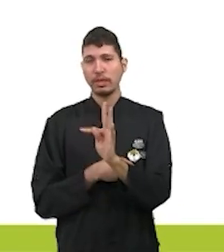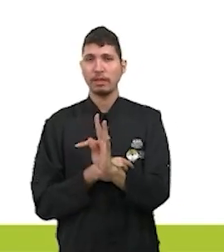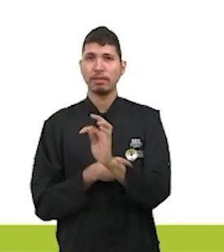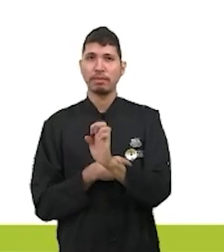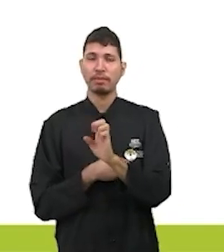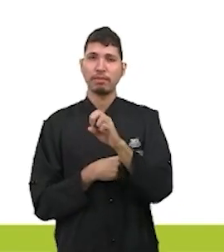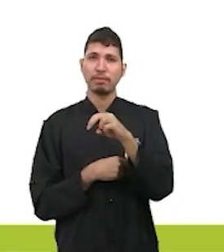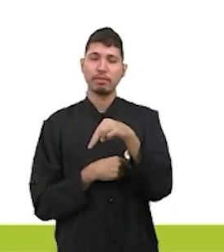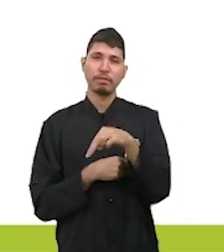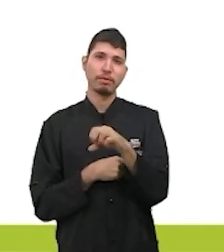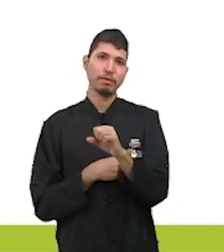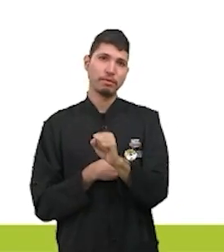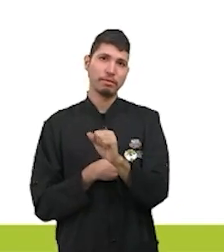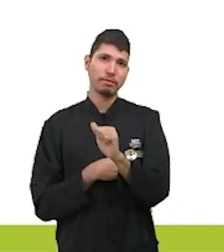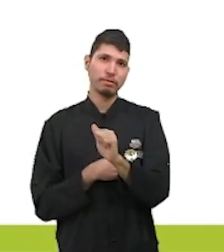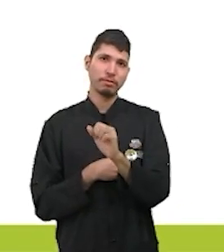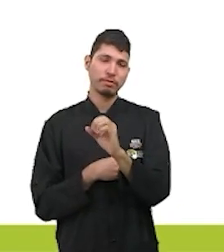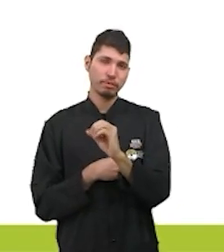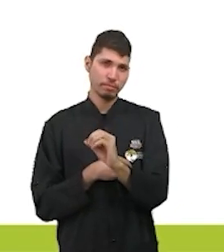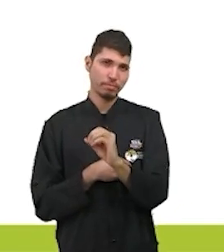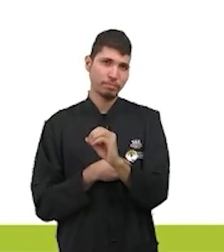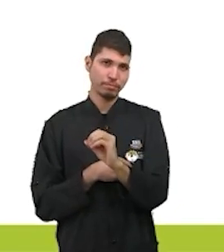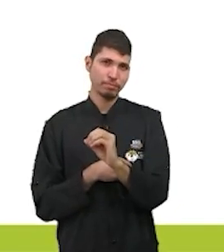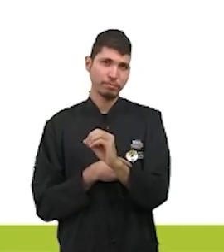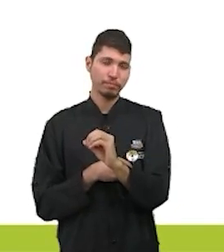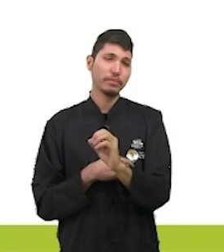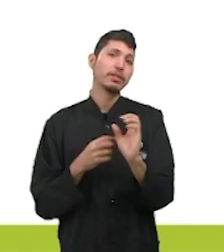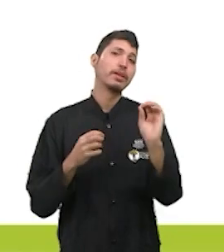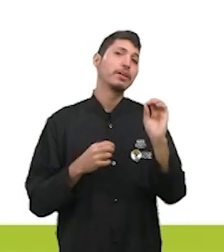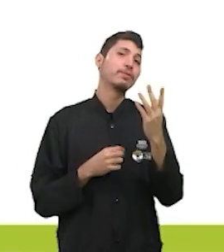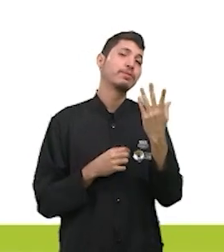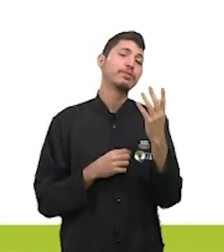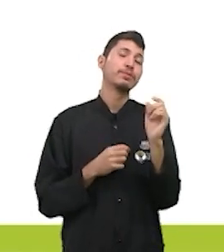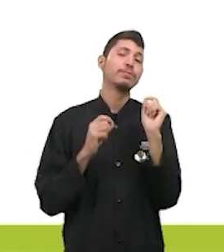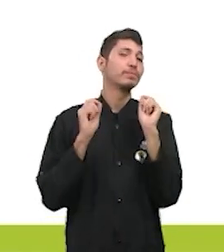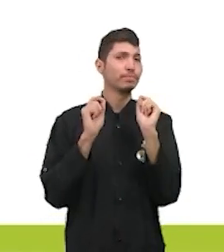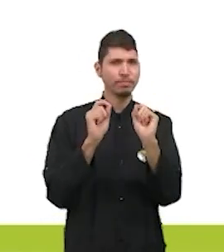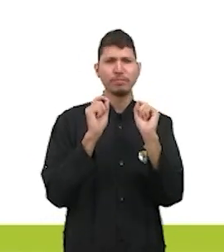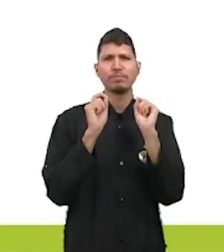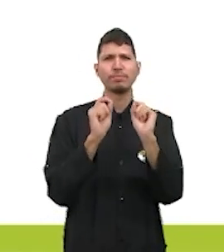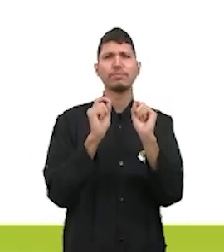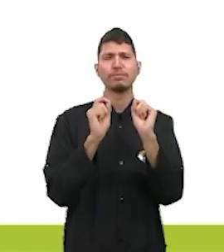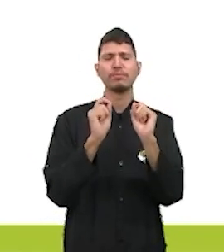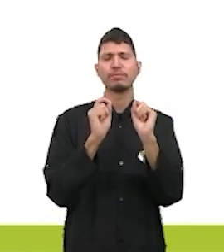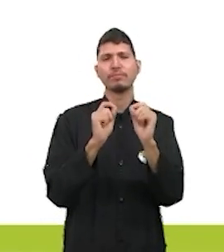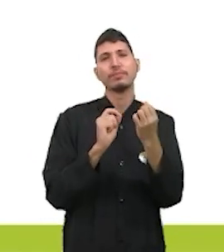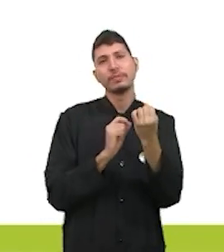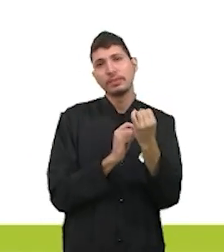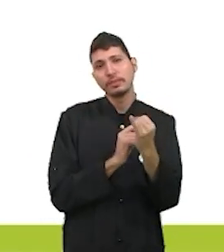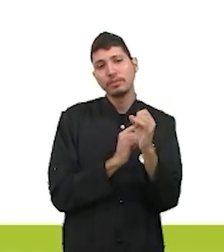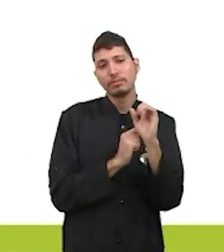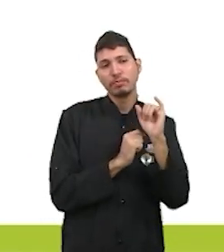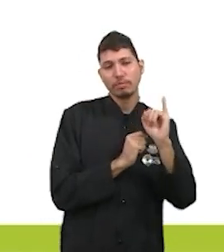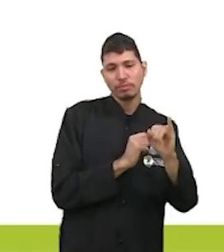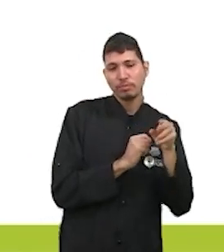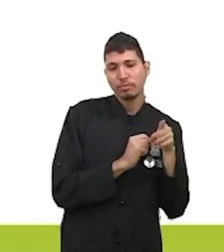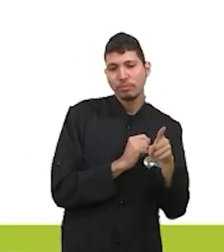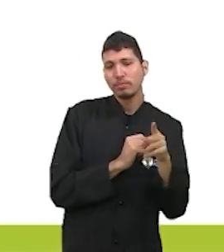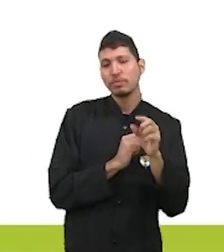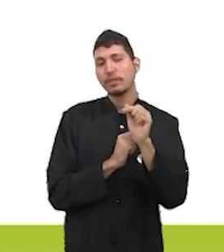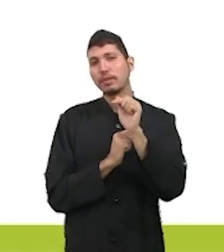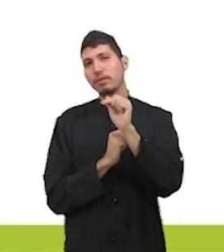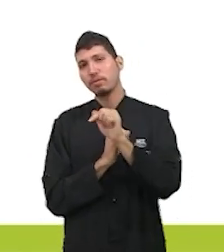vai ser variado, tá? Variável. Aí o que acontece? Se meu I é constante e meu U, ele vai